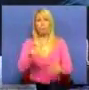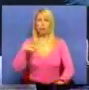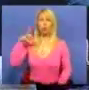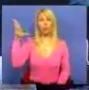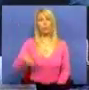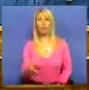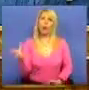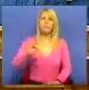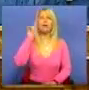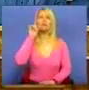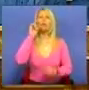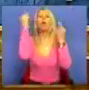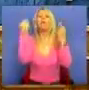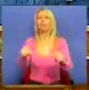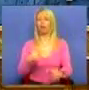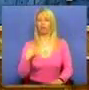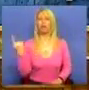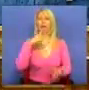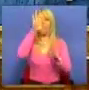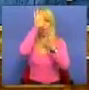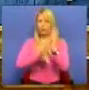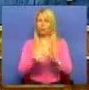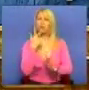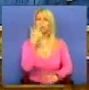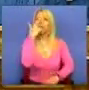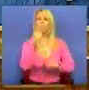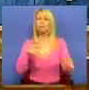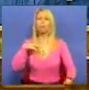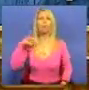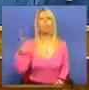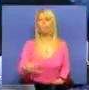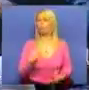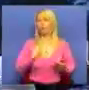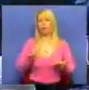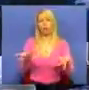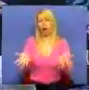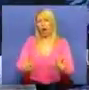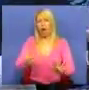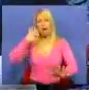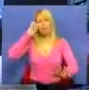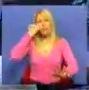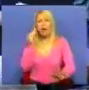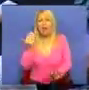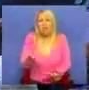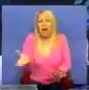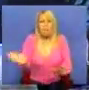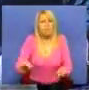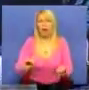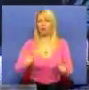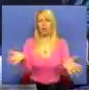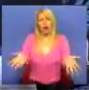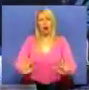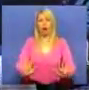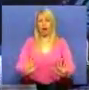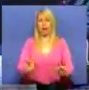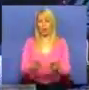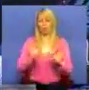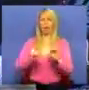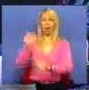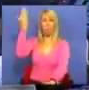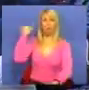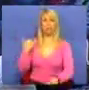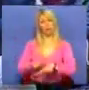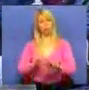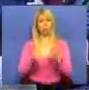E nós estamos em condições de dizer aos portugueses que não os prejudicaremos mais como prejudicámos no passado, justamente por causa das contas